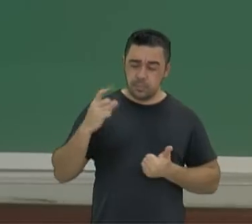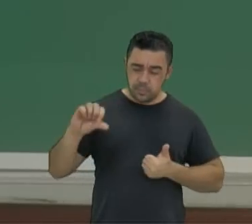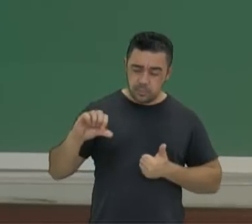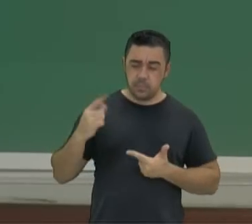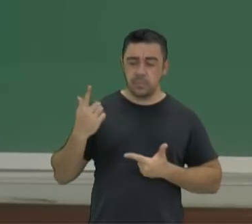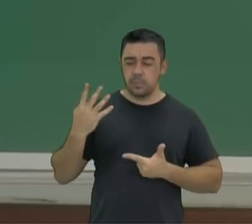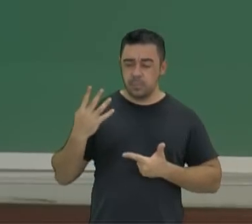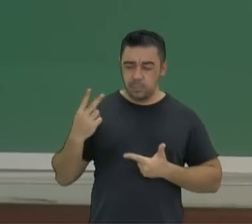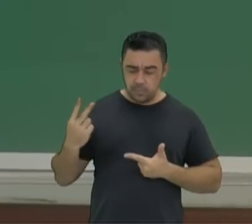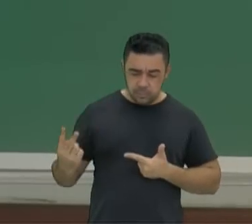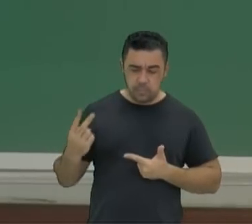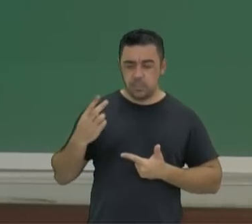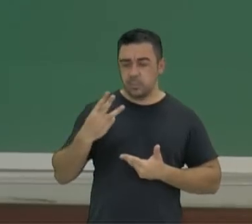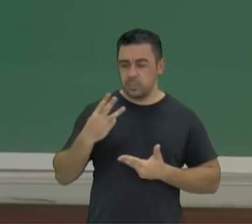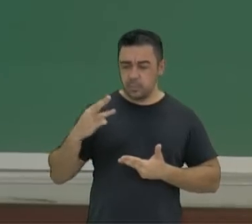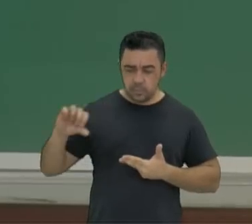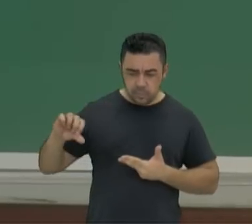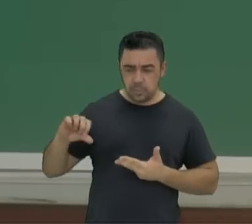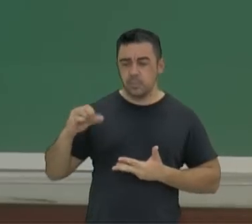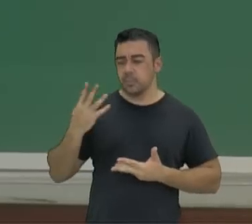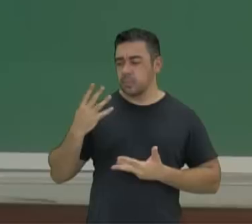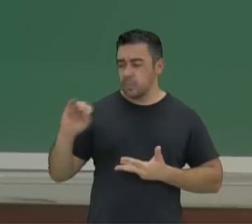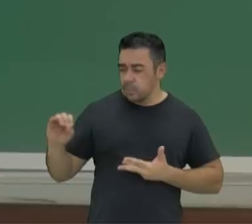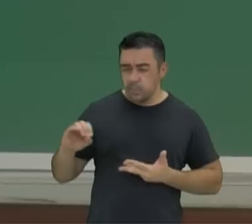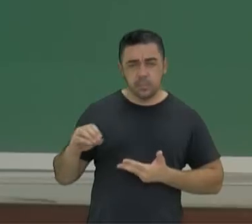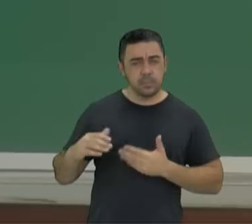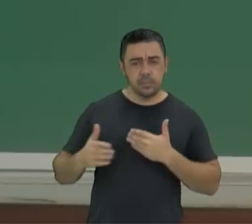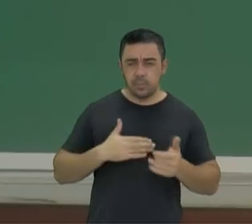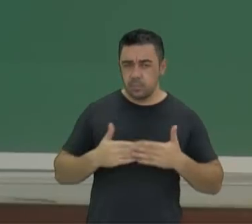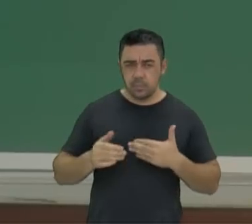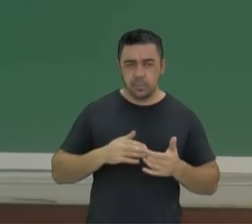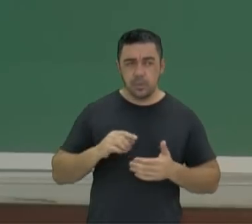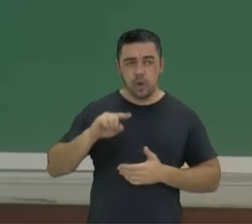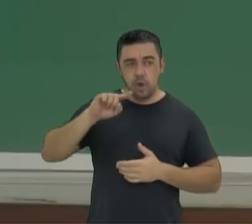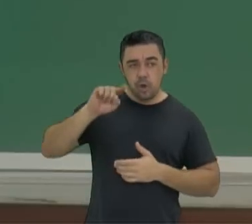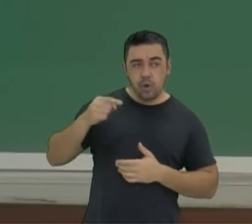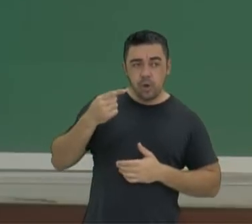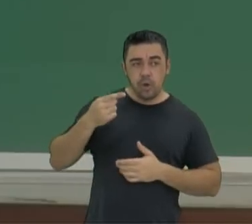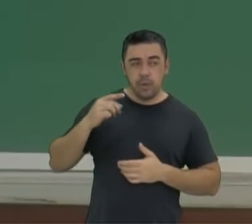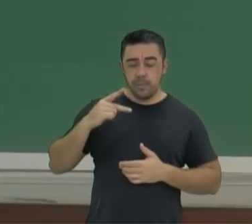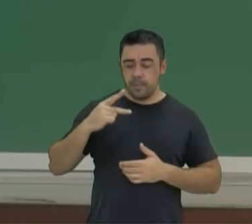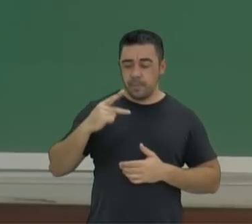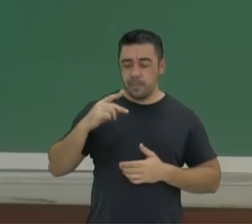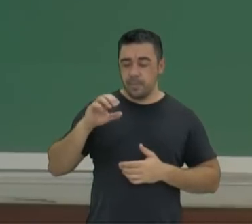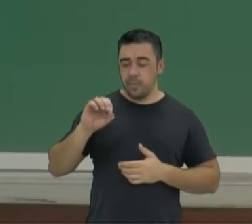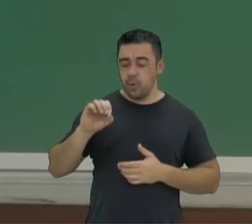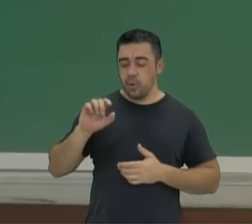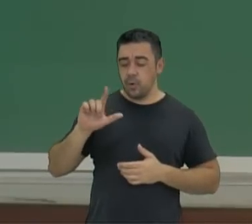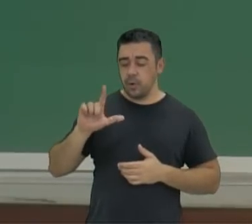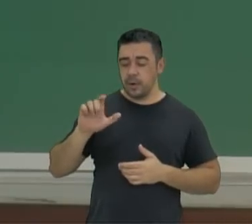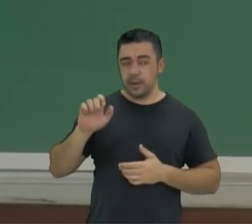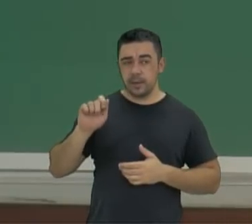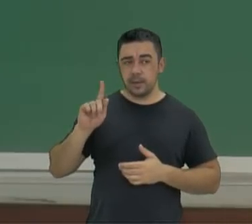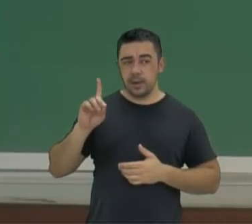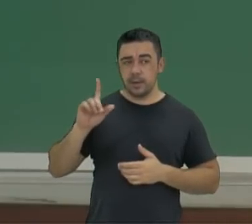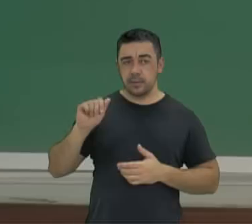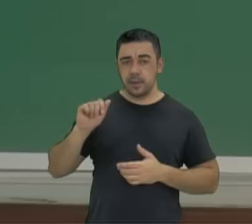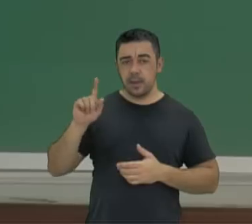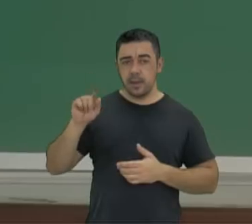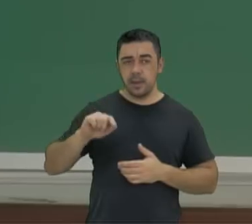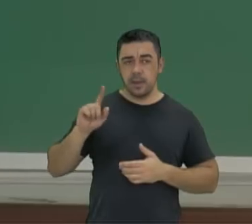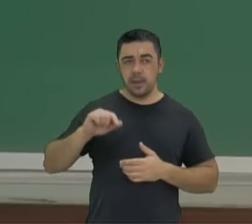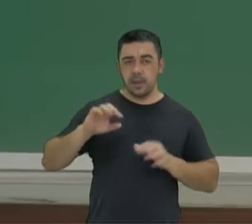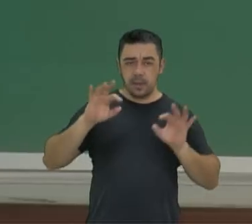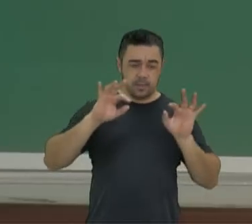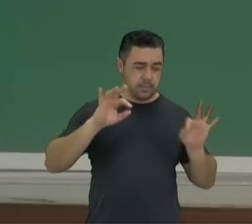polegadas, 42, 39, 40, quando fala em polegada, é essa medida aqui, ó. É daqui